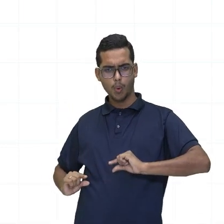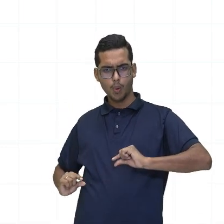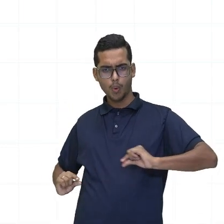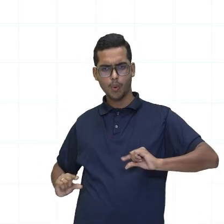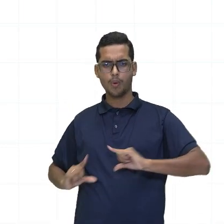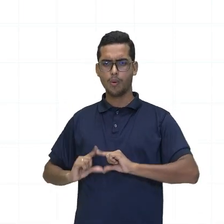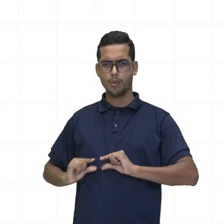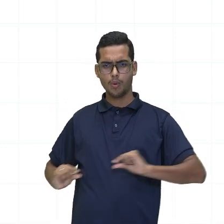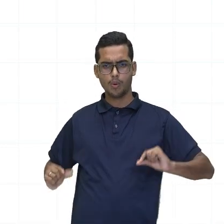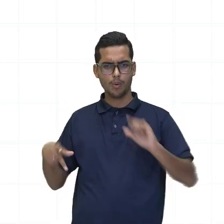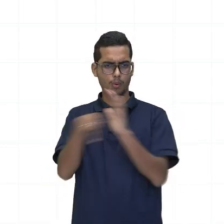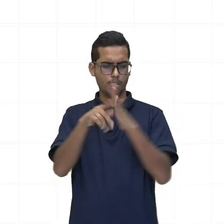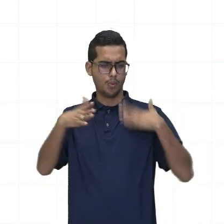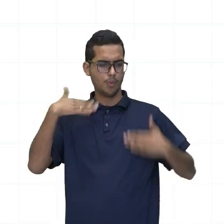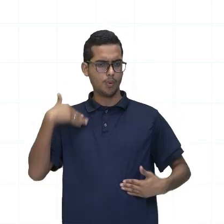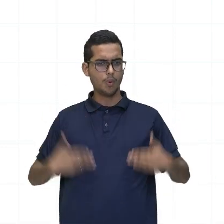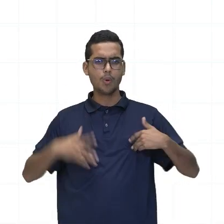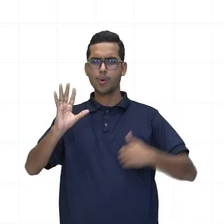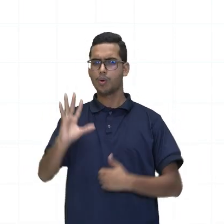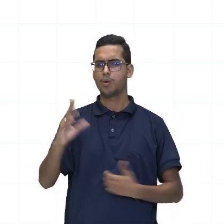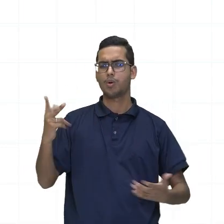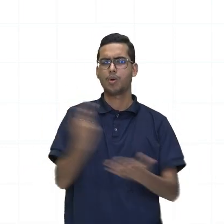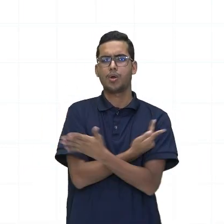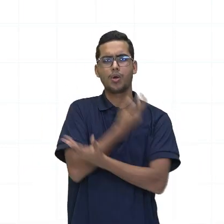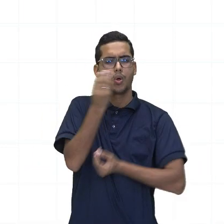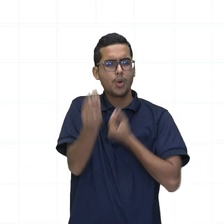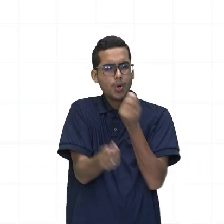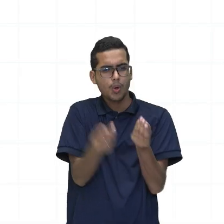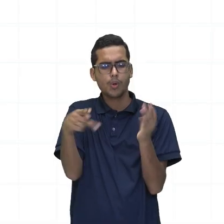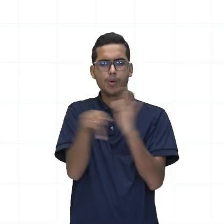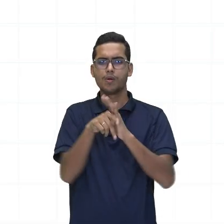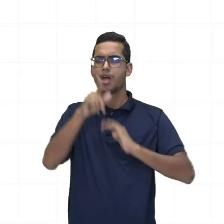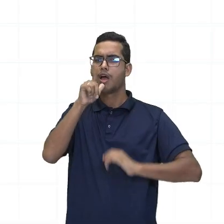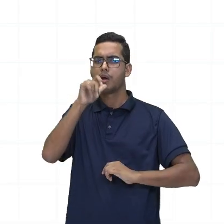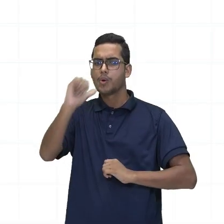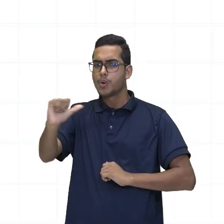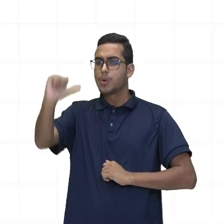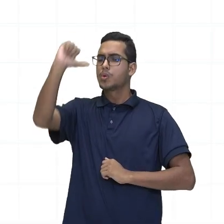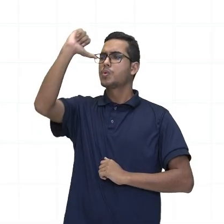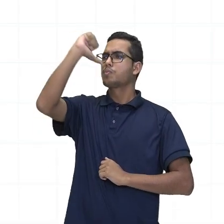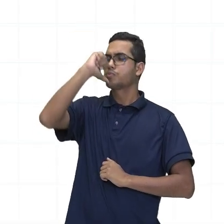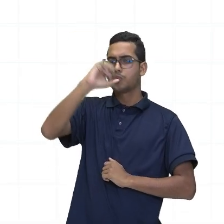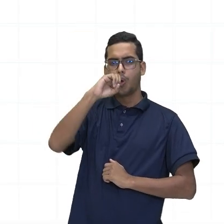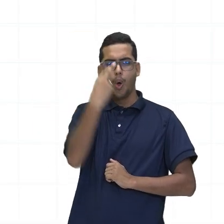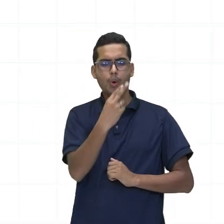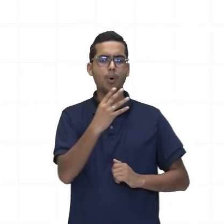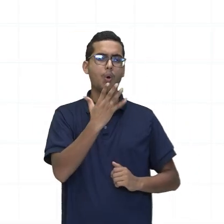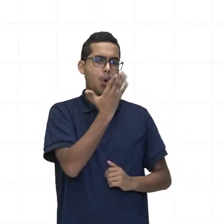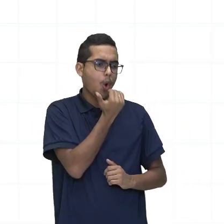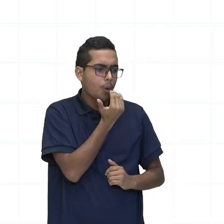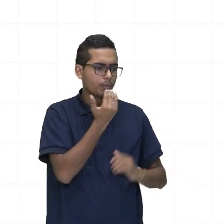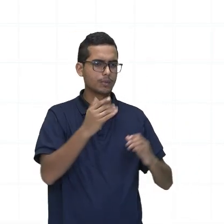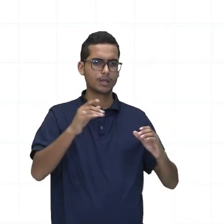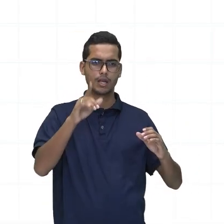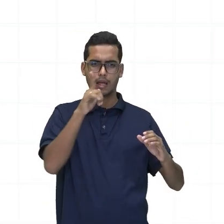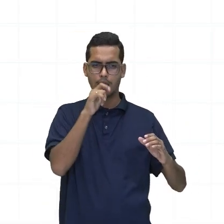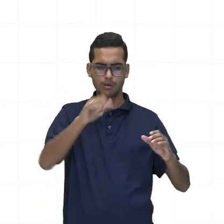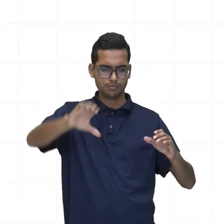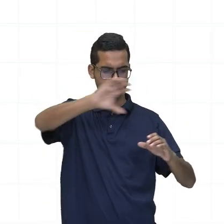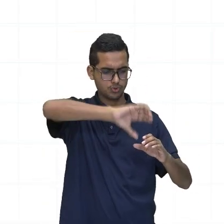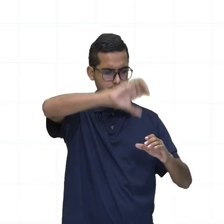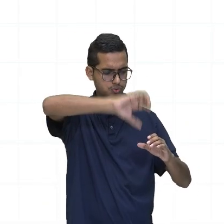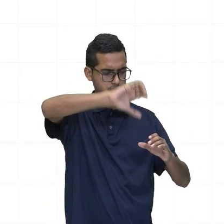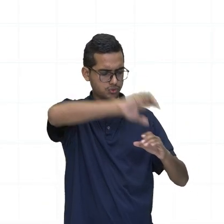nosso corpo, ele ocorre pela ingestão de água ou alimentos contaminados com